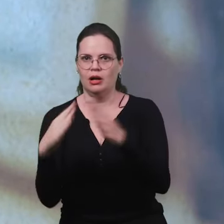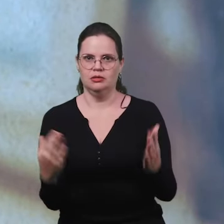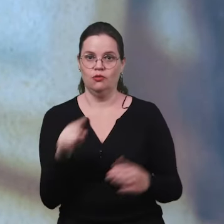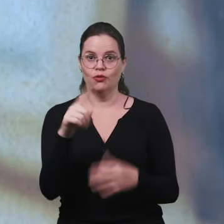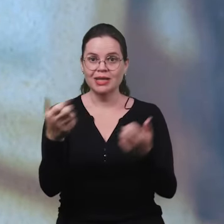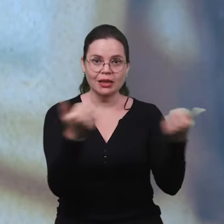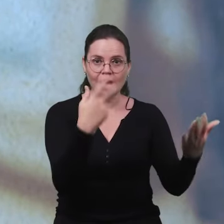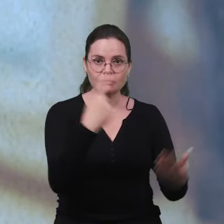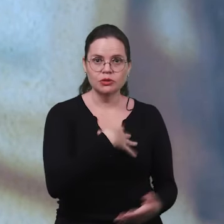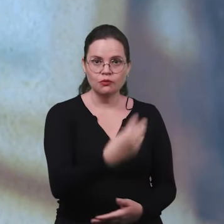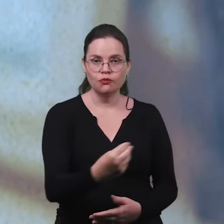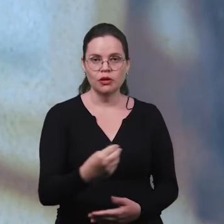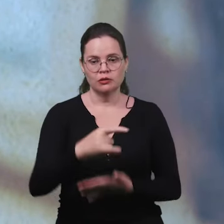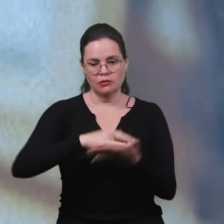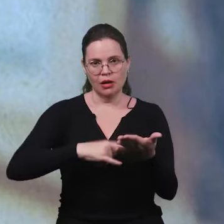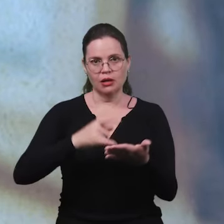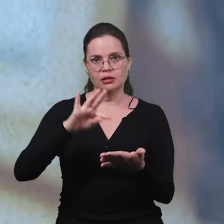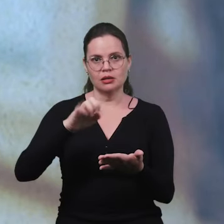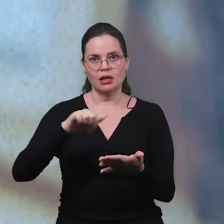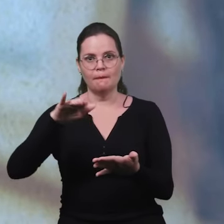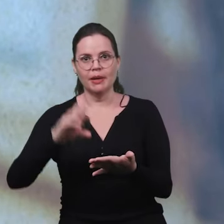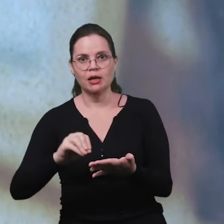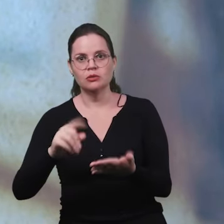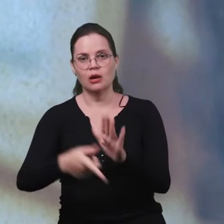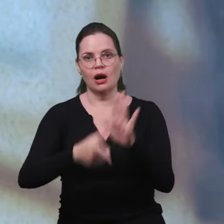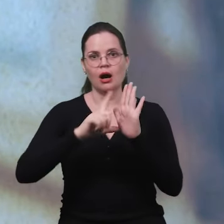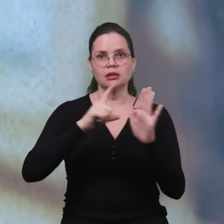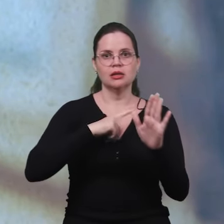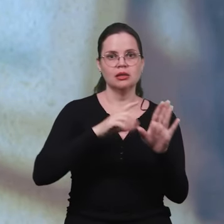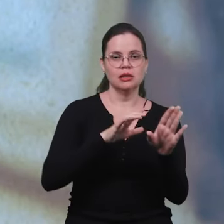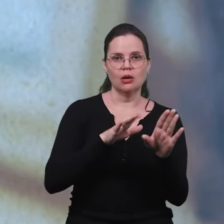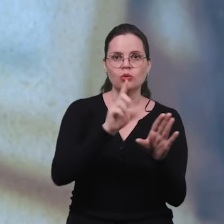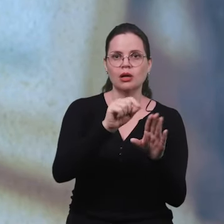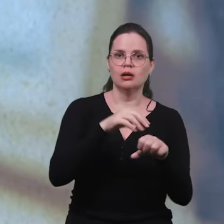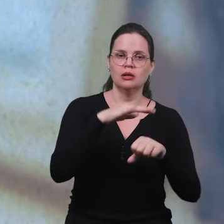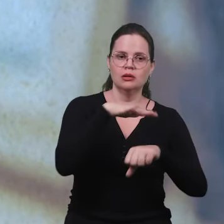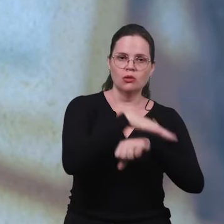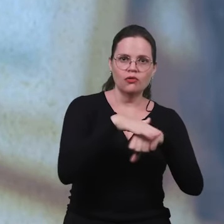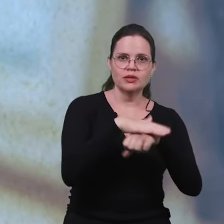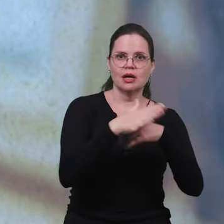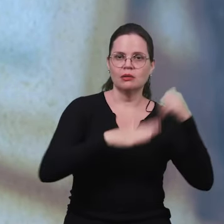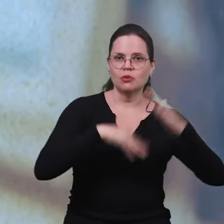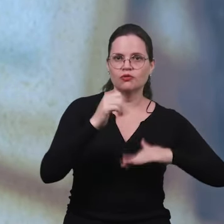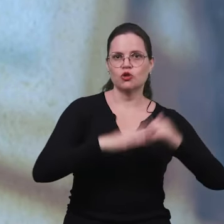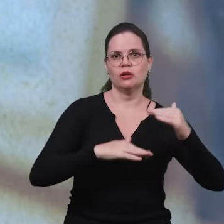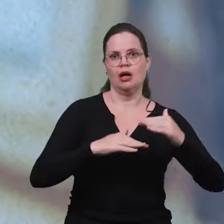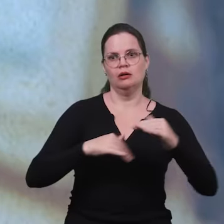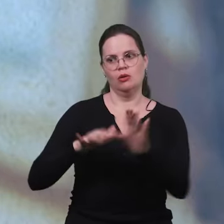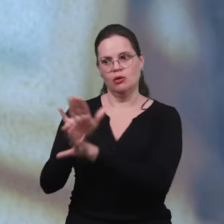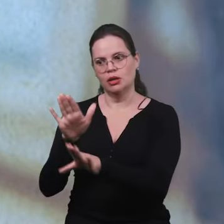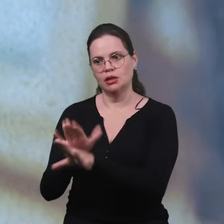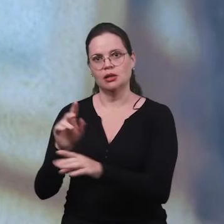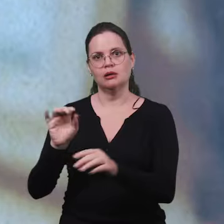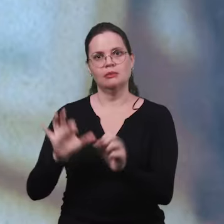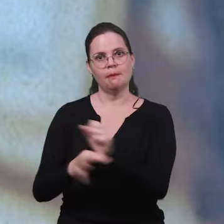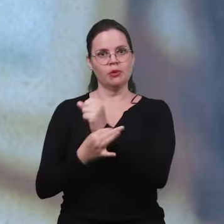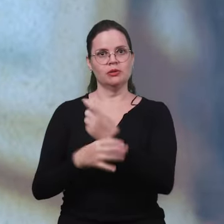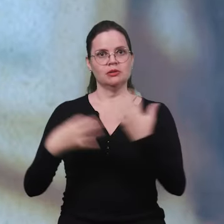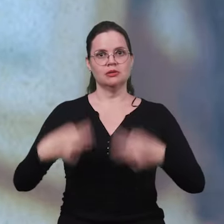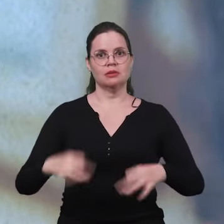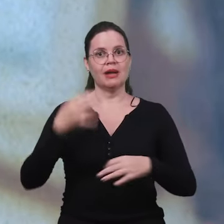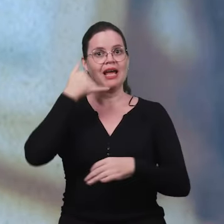filho, você quer fazer um testamento, mas é importante você ter uma orientação de um especialista, porque para proteger, para não fazer da forma errada.